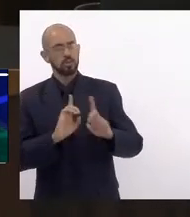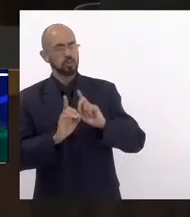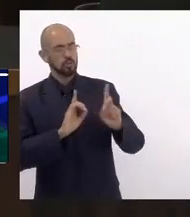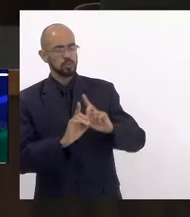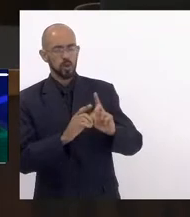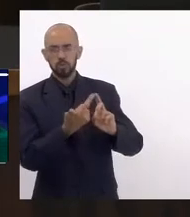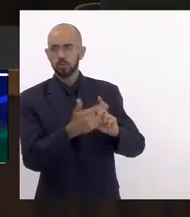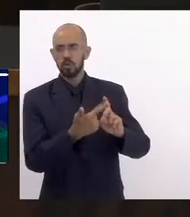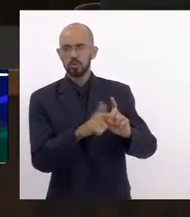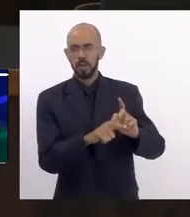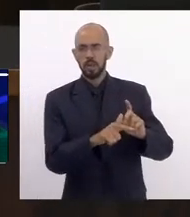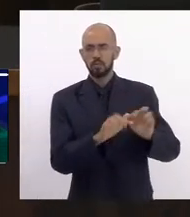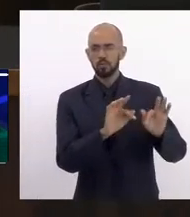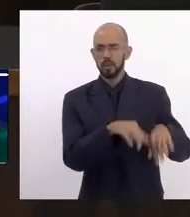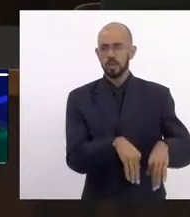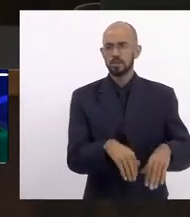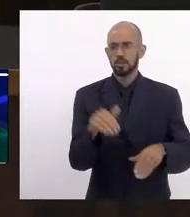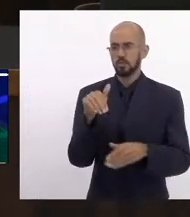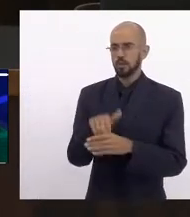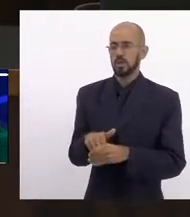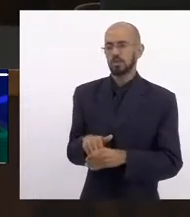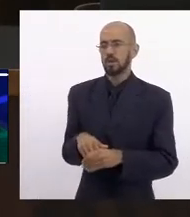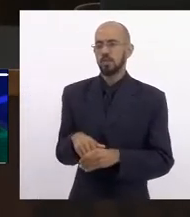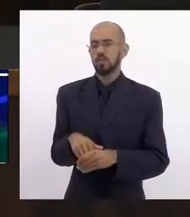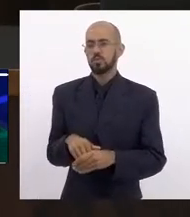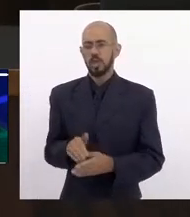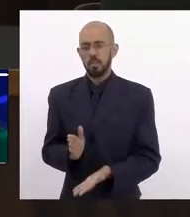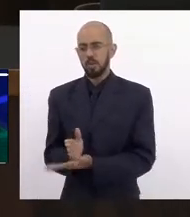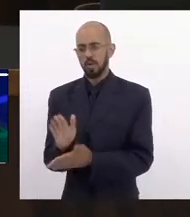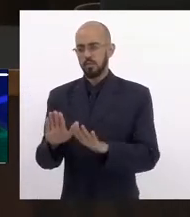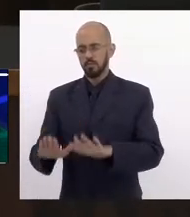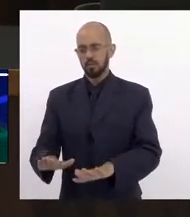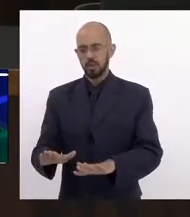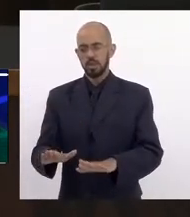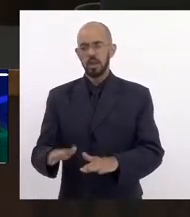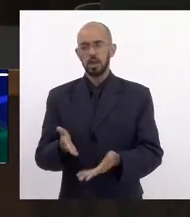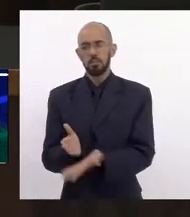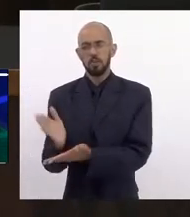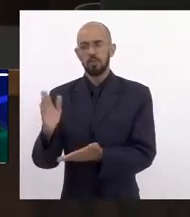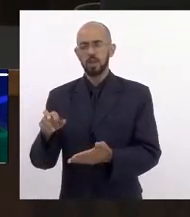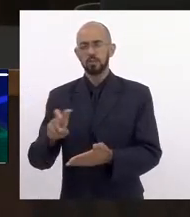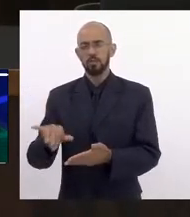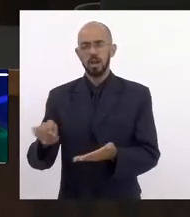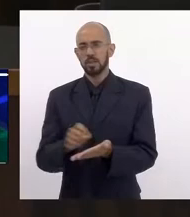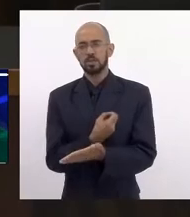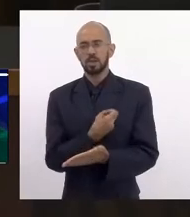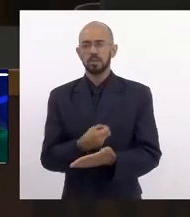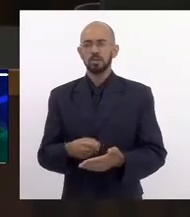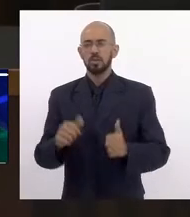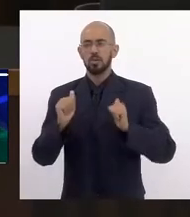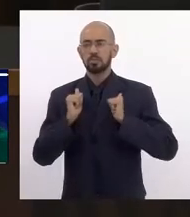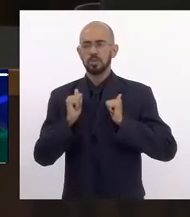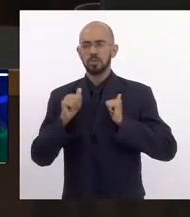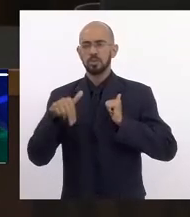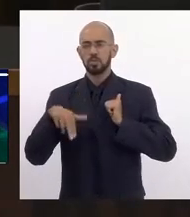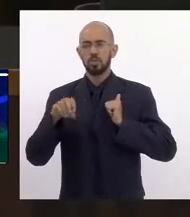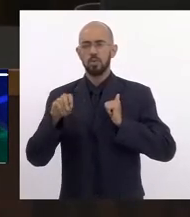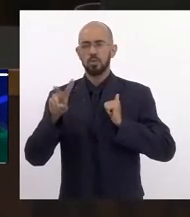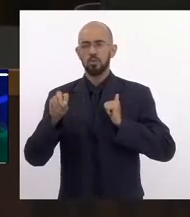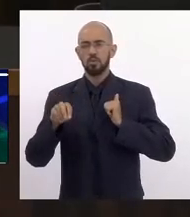havendo quem queira discutir, encerrada a discussão, em votação. Se os que aprovam desse como estão, aprovado, vai a promulgação com abstenção do novo.